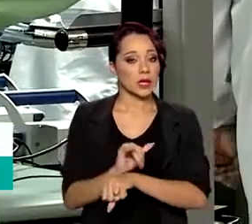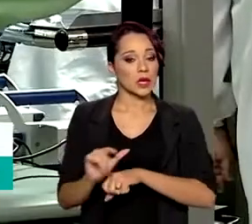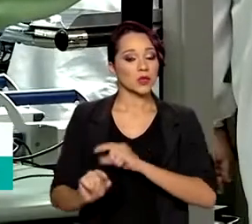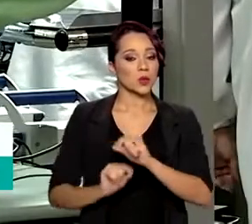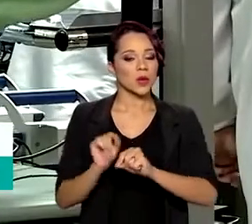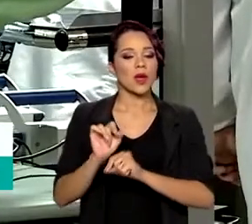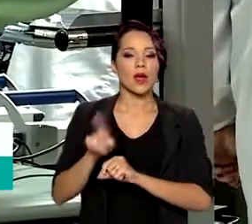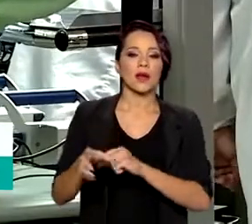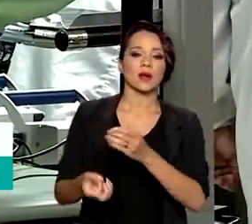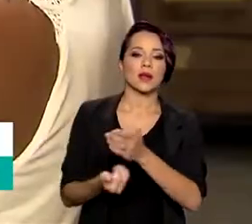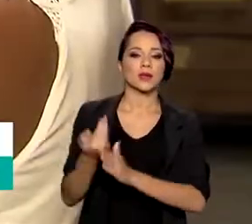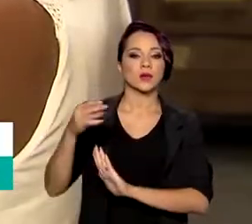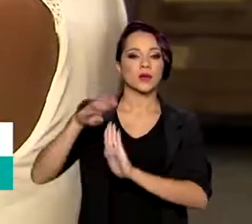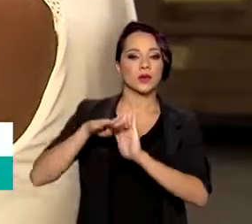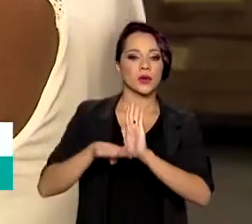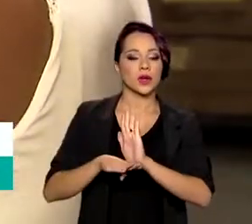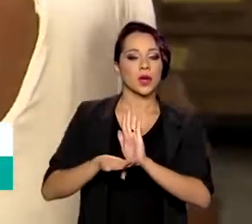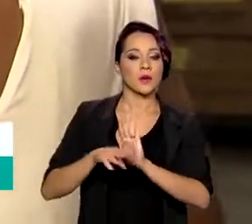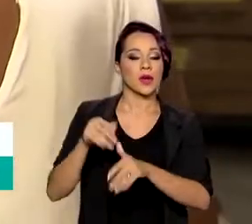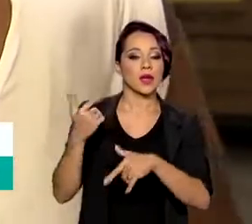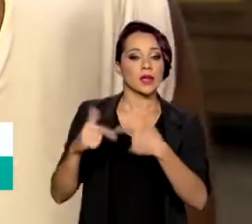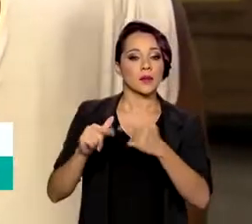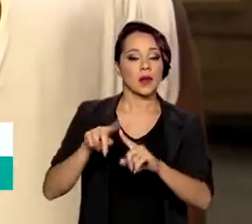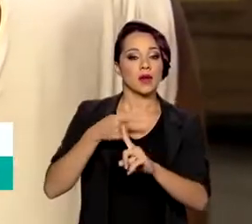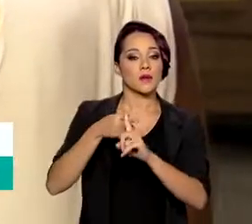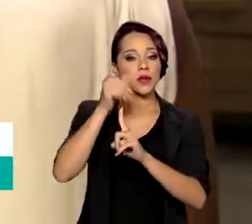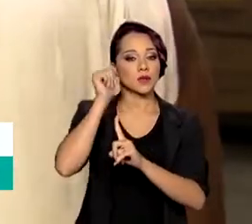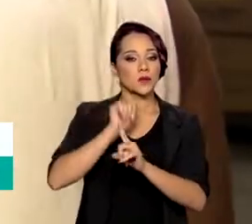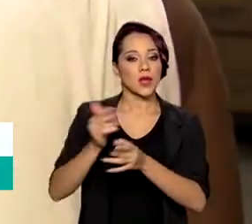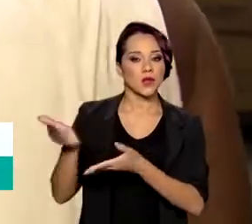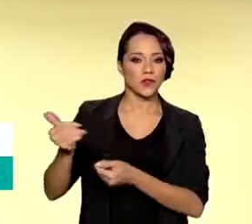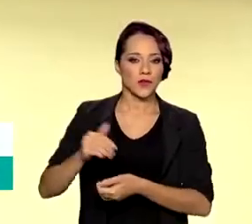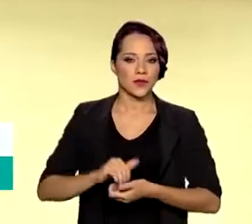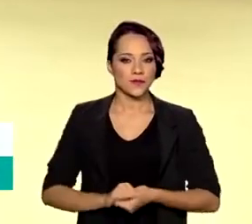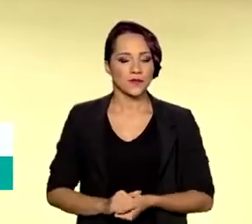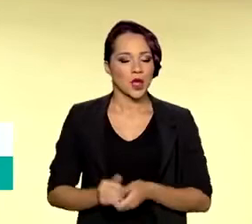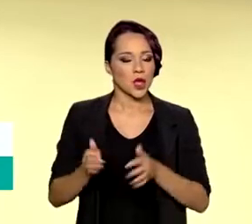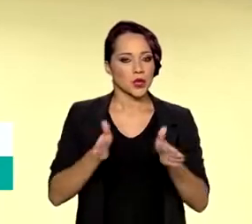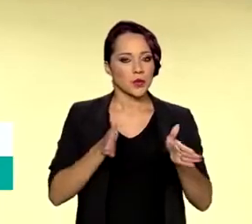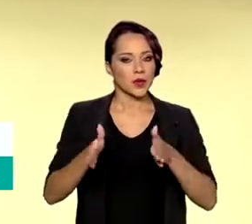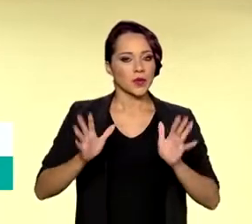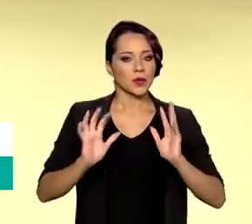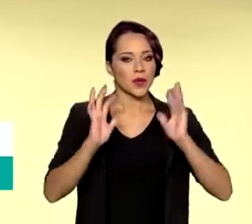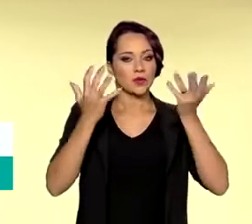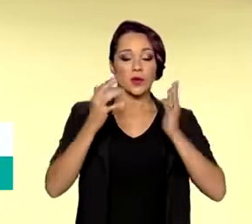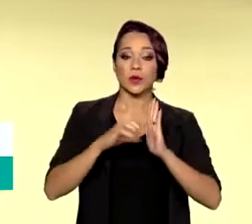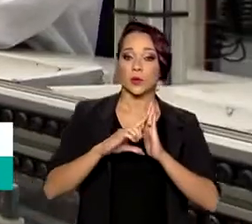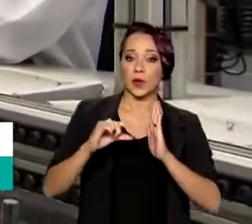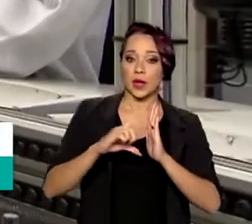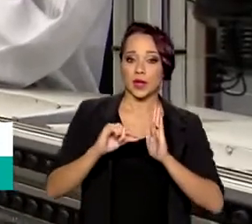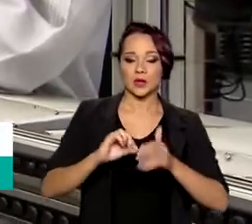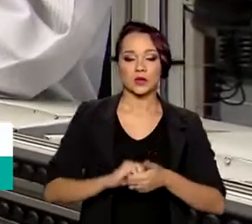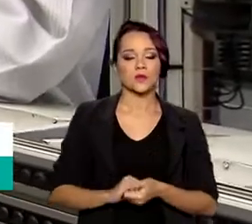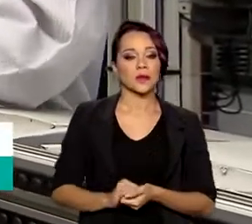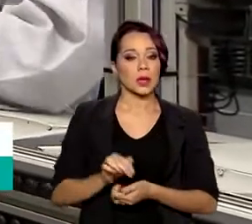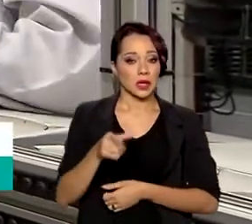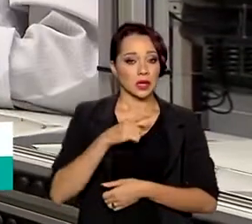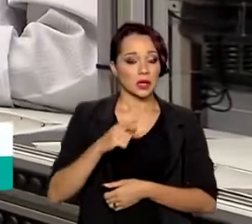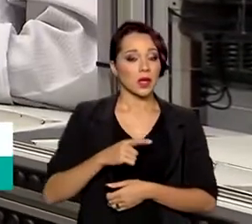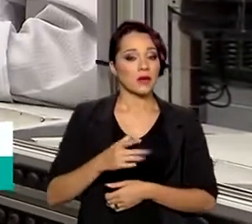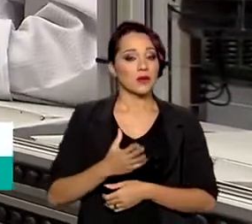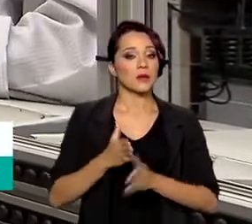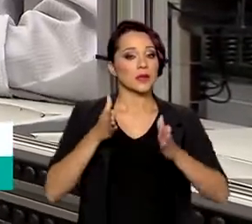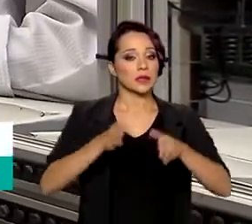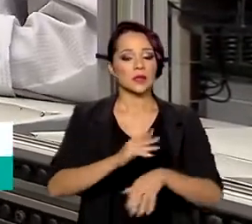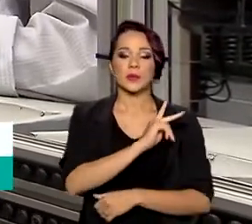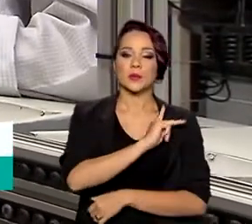é a criação do programa Emprega Mais Mulheres e Jovens. Durante evento no Palácio do Planalto, que contou com a presença